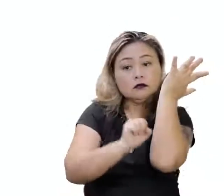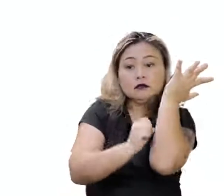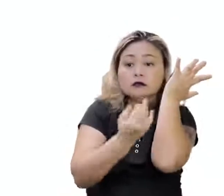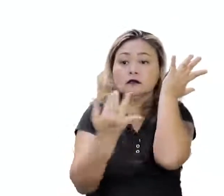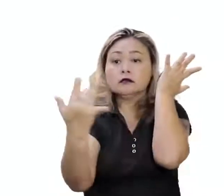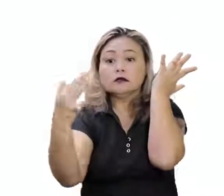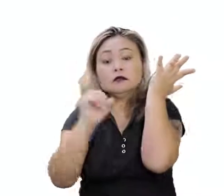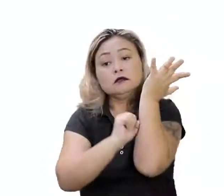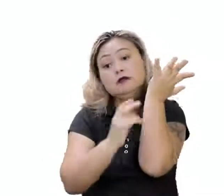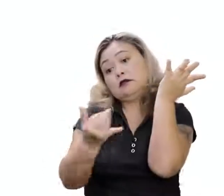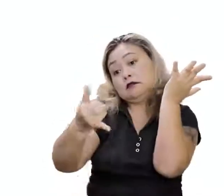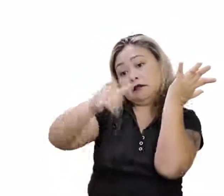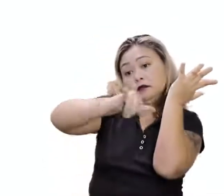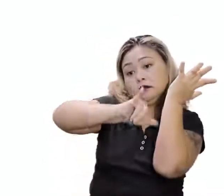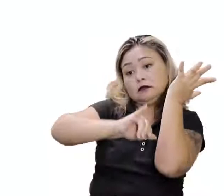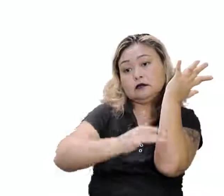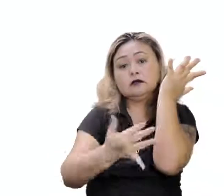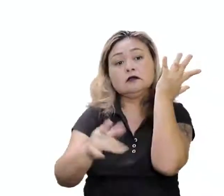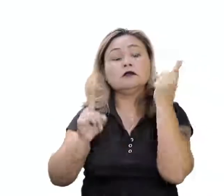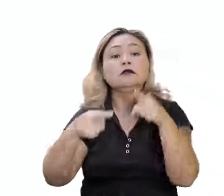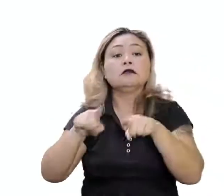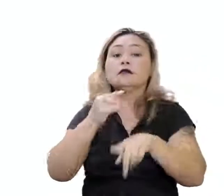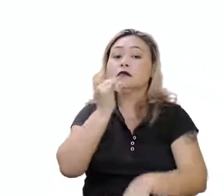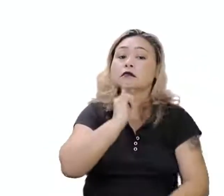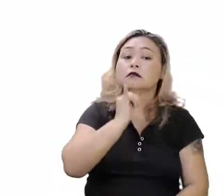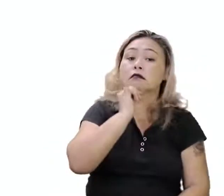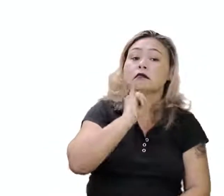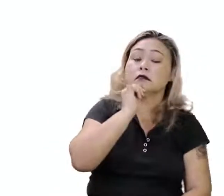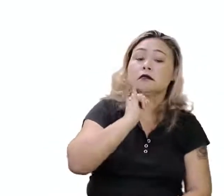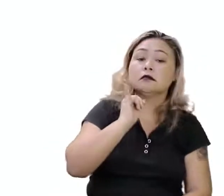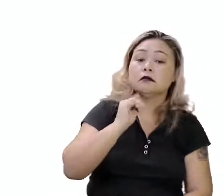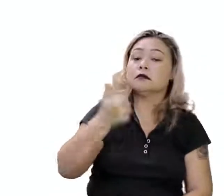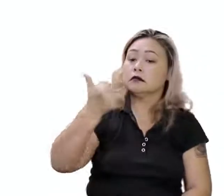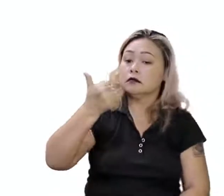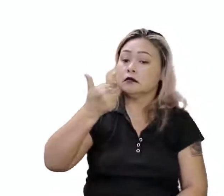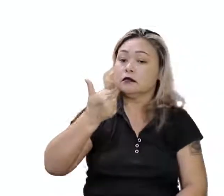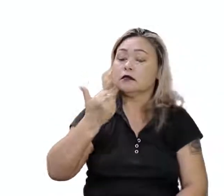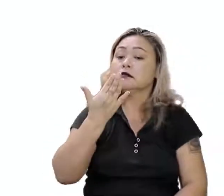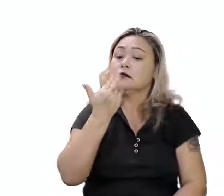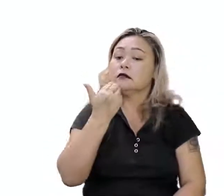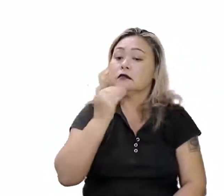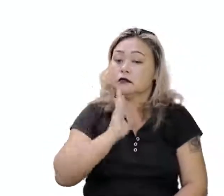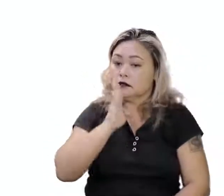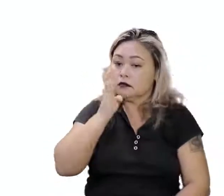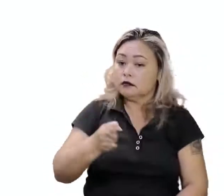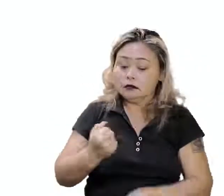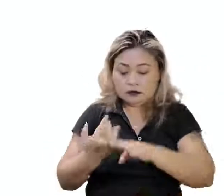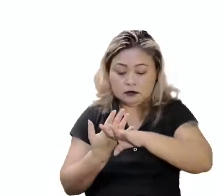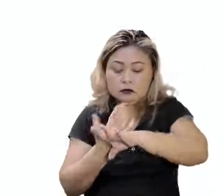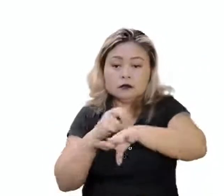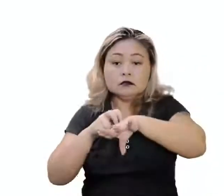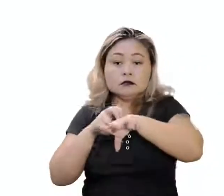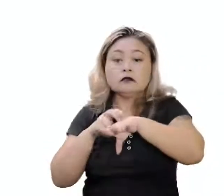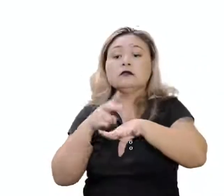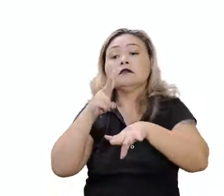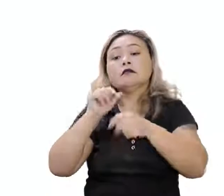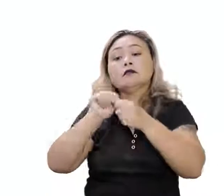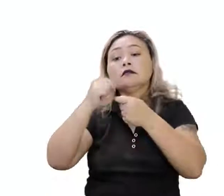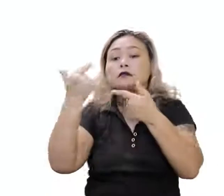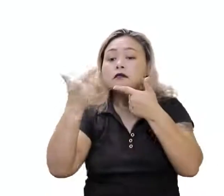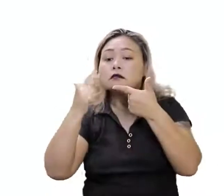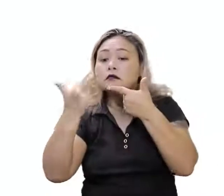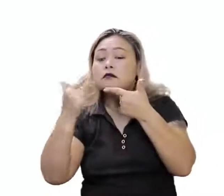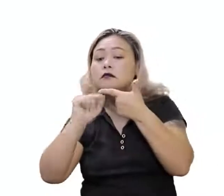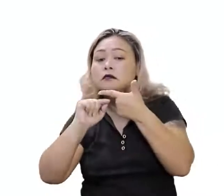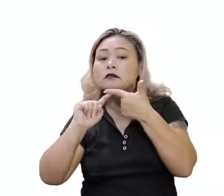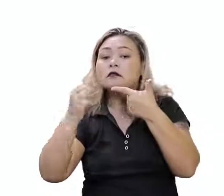fotossintetizadores, tá bom? Ou quimiosintetizadores. Por exemplo, os consumidores primários alimentam-se apenas de vegetais, enquanto os consumidores